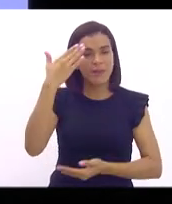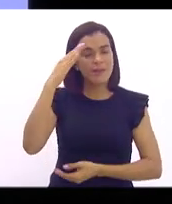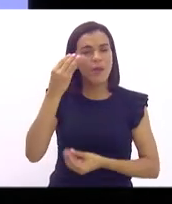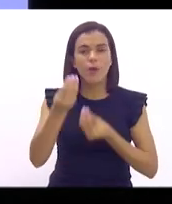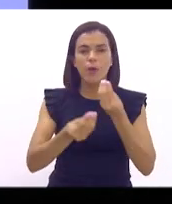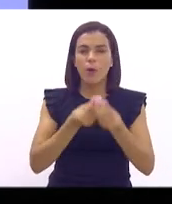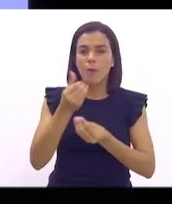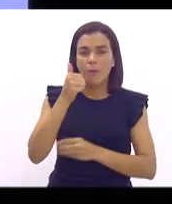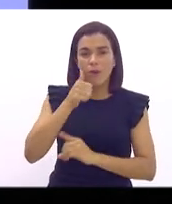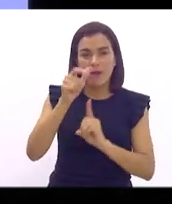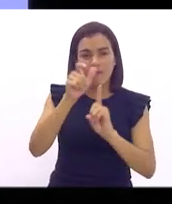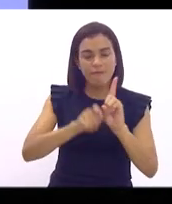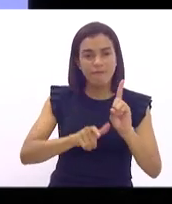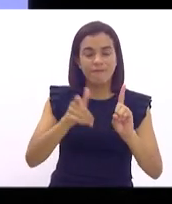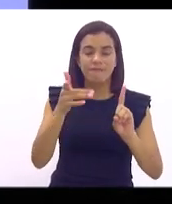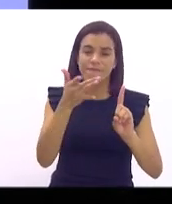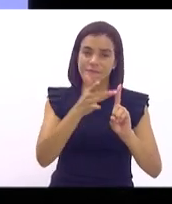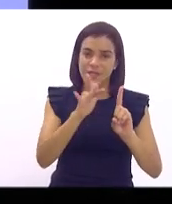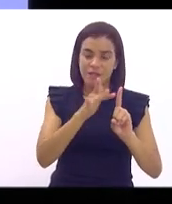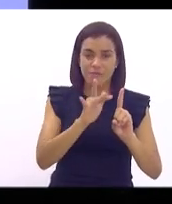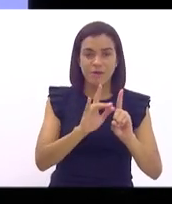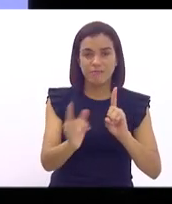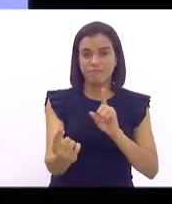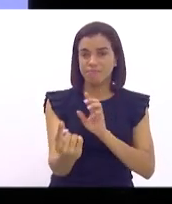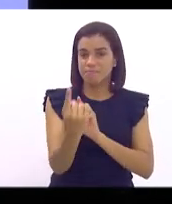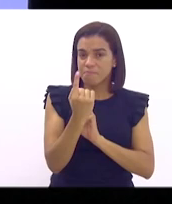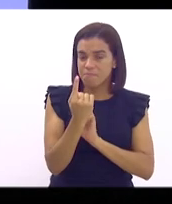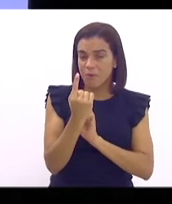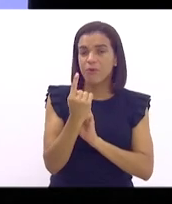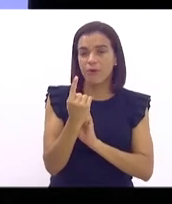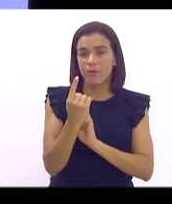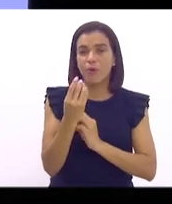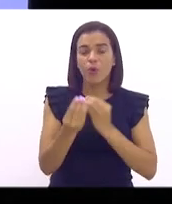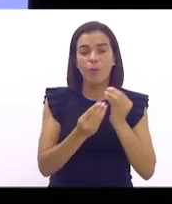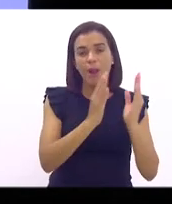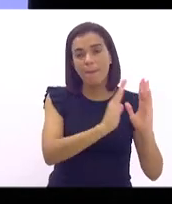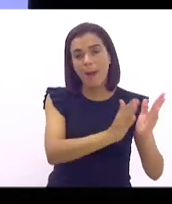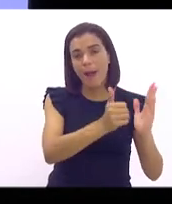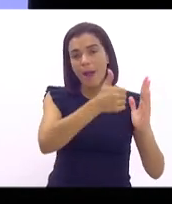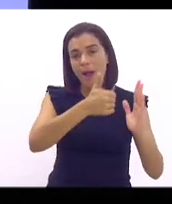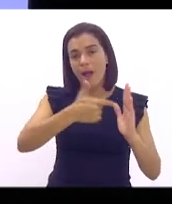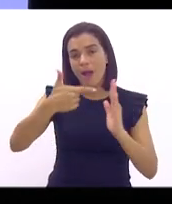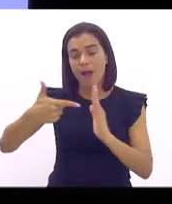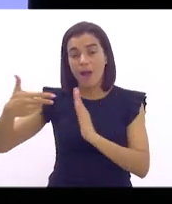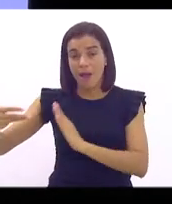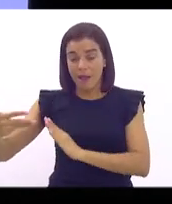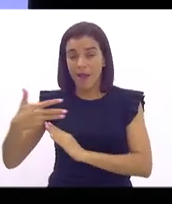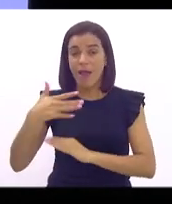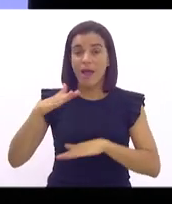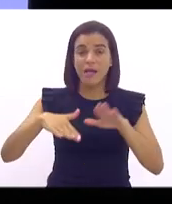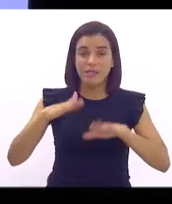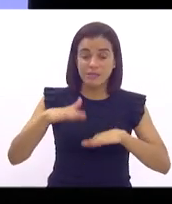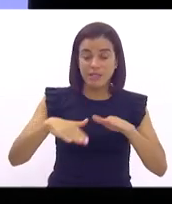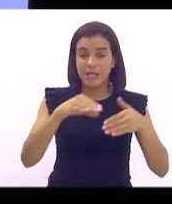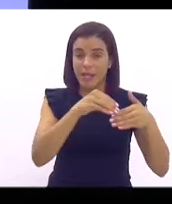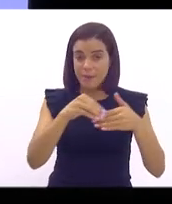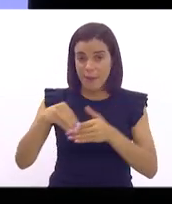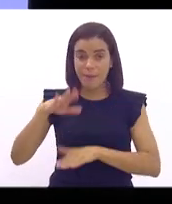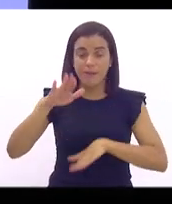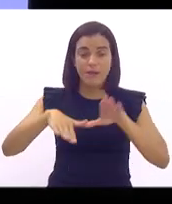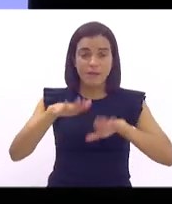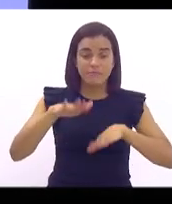essa mulher vítima de um crime cibernético chega. Né? Como que ela passa por essas etapas? Ela chega por demanda espontânea, às vezes ela chega por